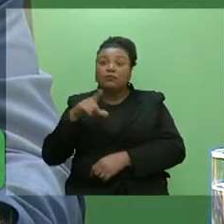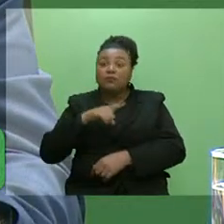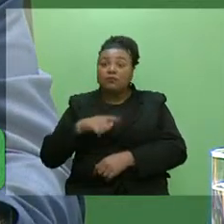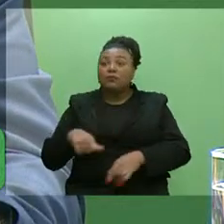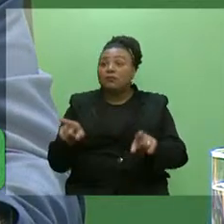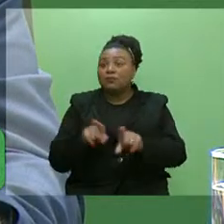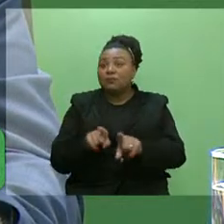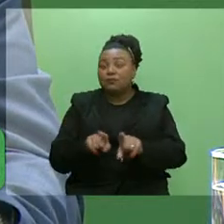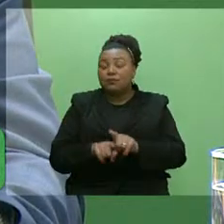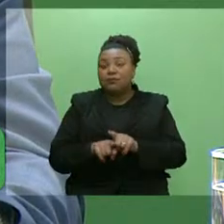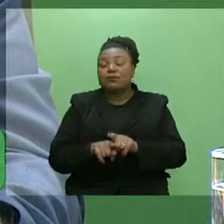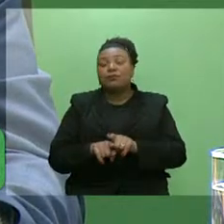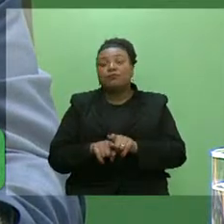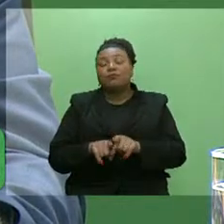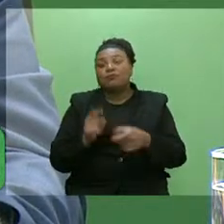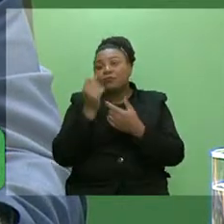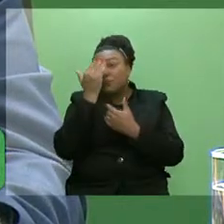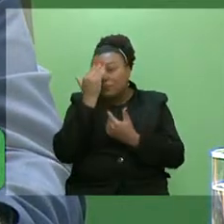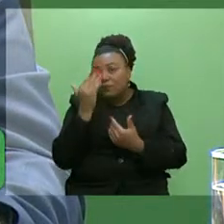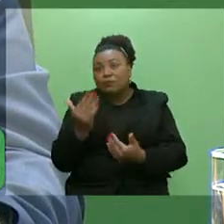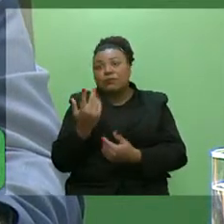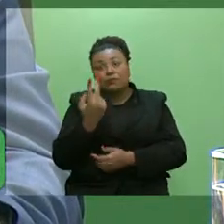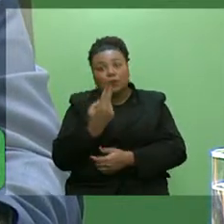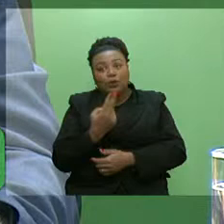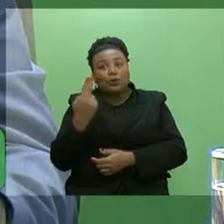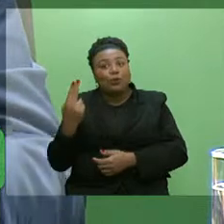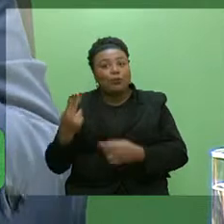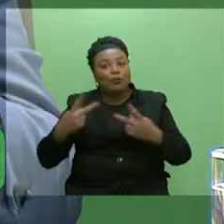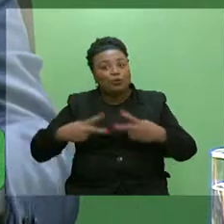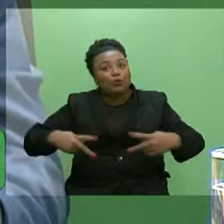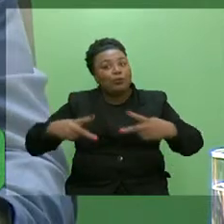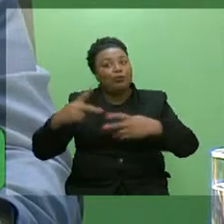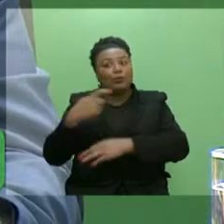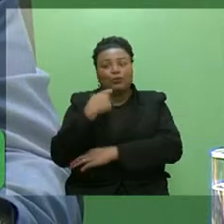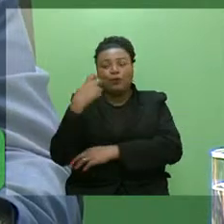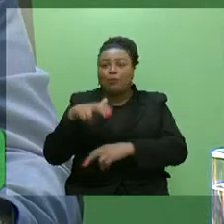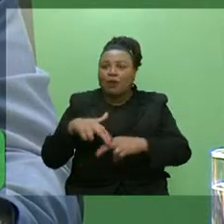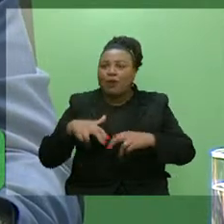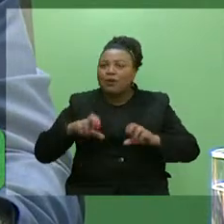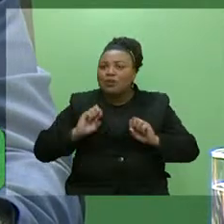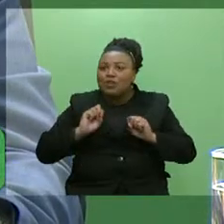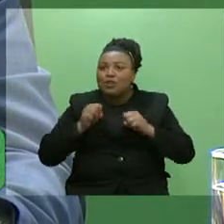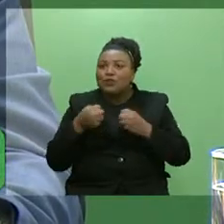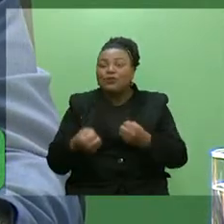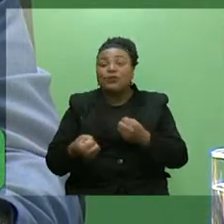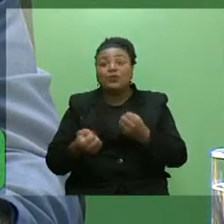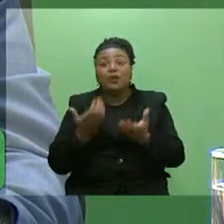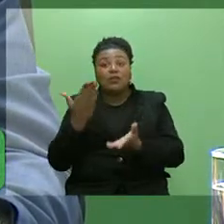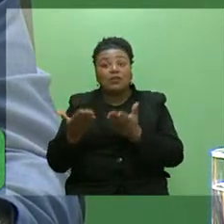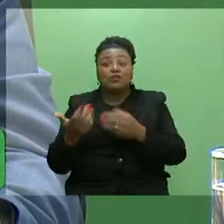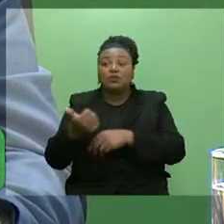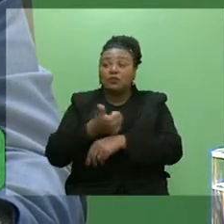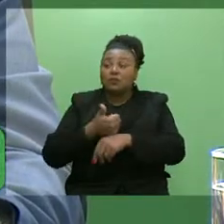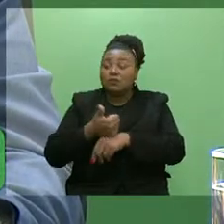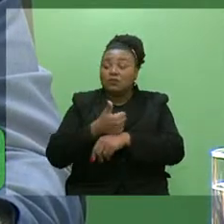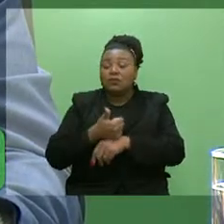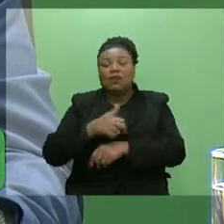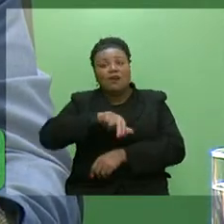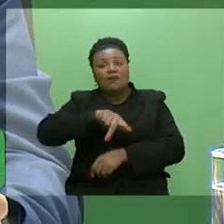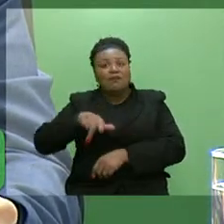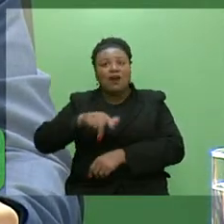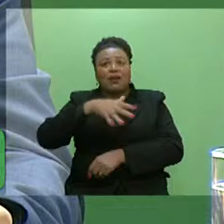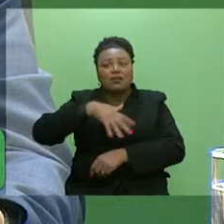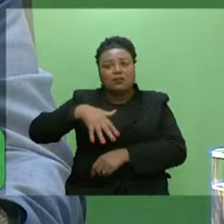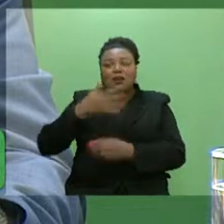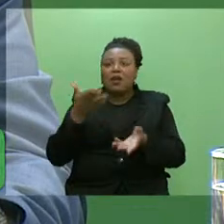também a nossa gratidão, em nome do povo do Rio Grande do Sul, por todo esse esforço prestado por esses profissionais das várias